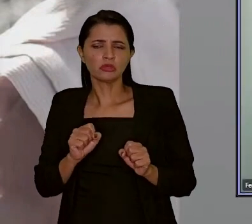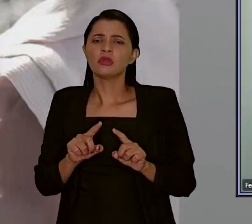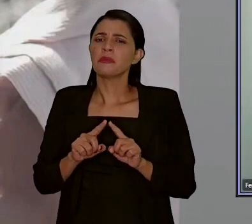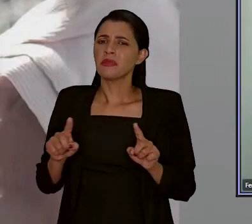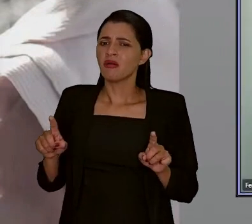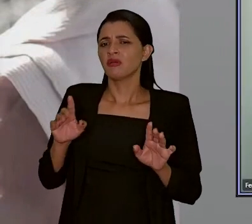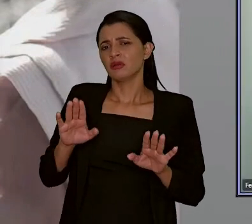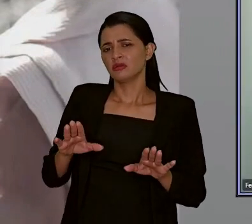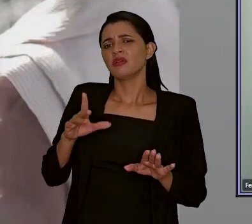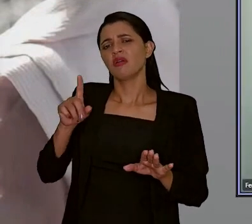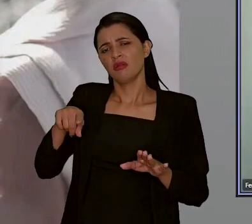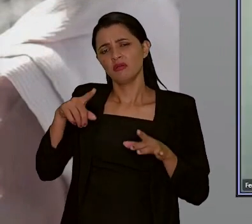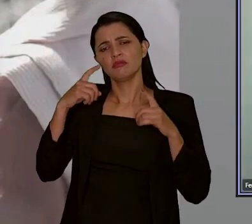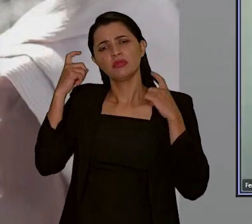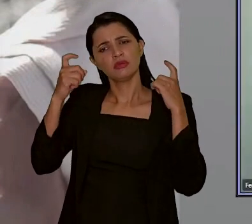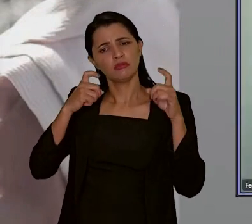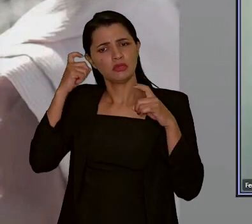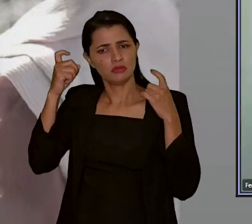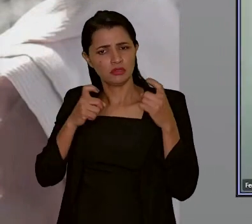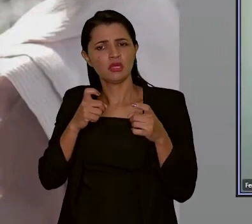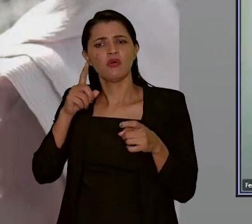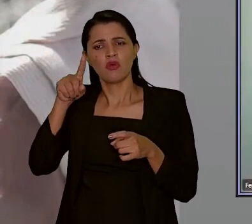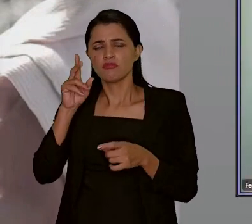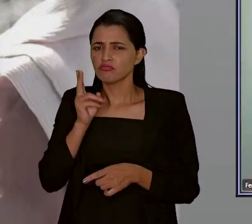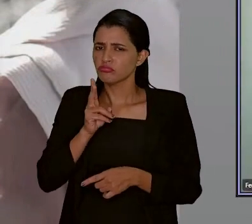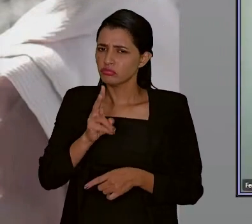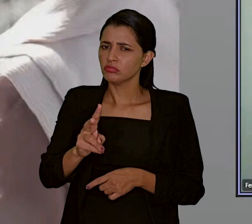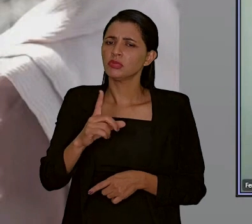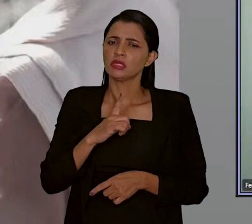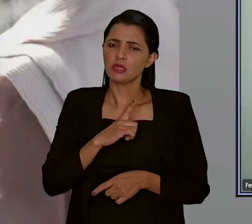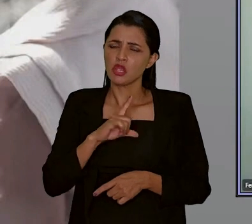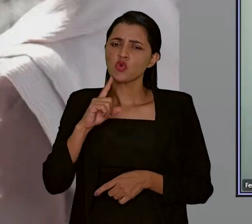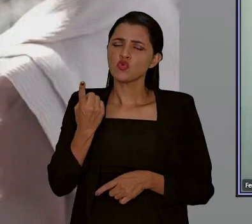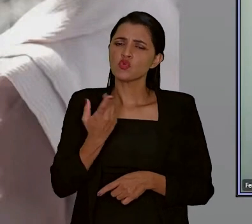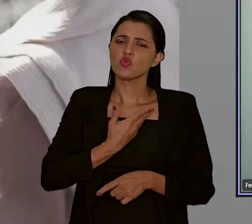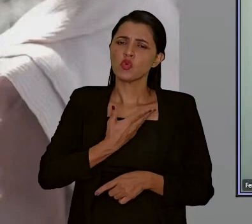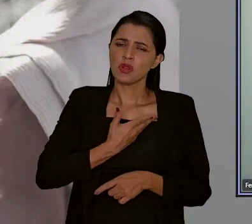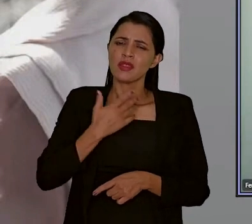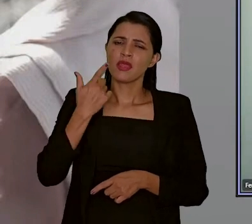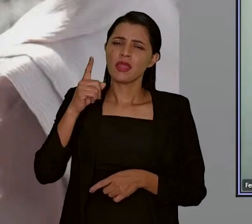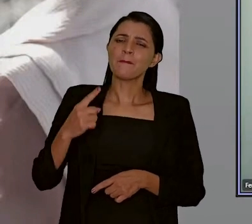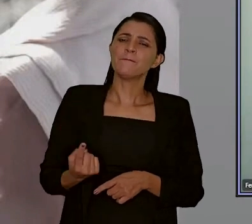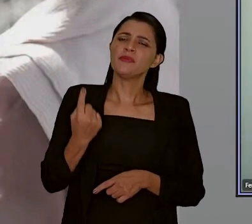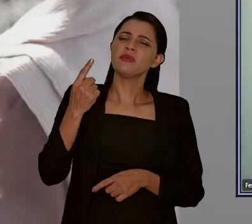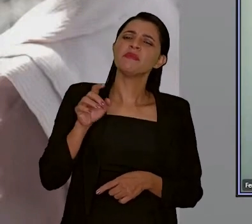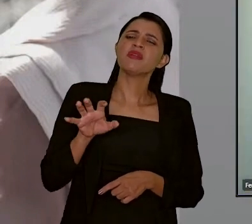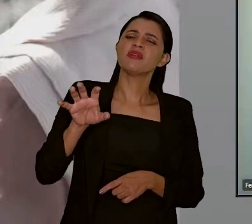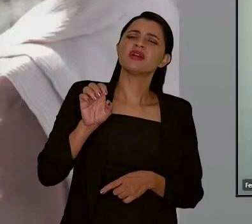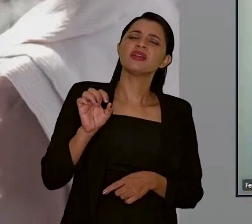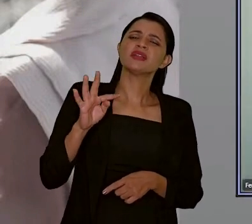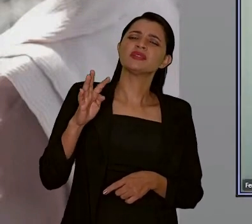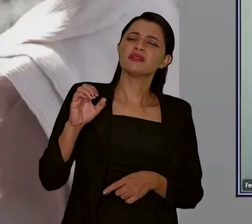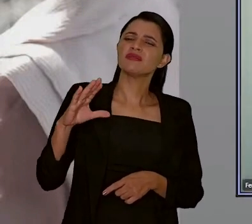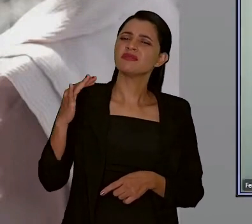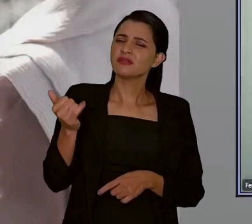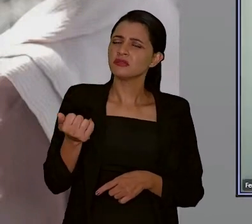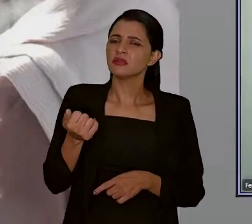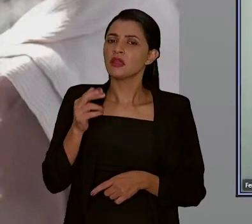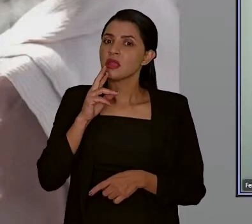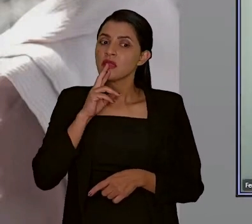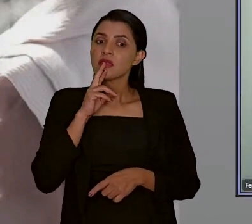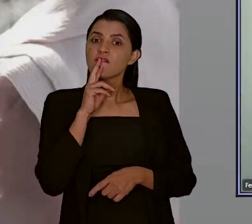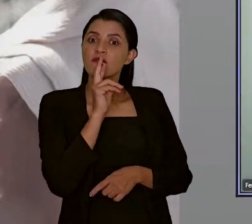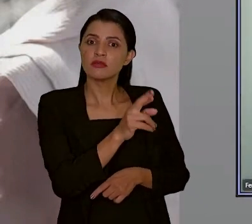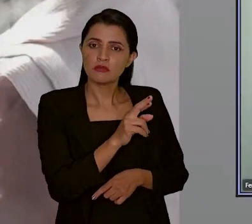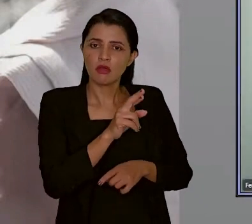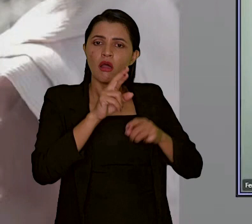muito frequente, né? Ou um colega da primeira instância também relatar ao tribunal, né, o juiz do tribunal,